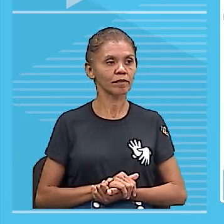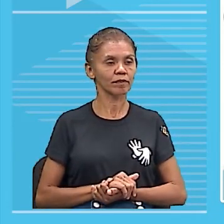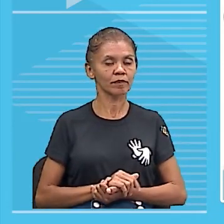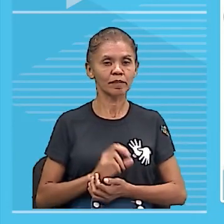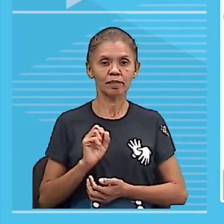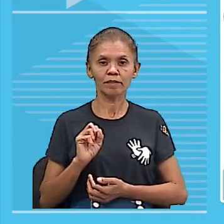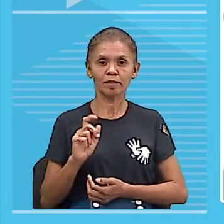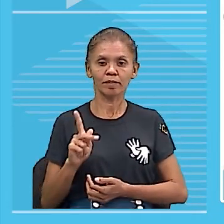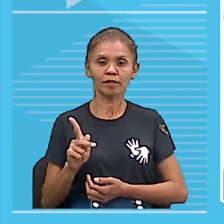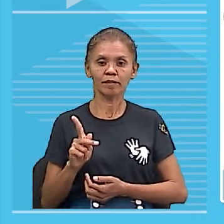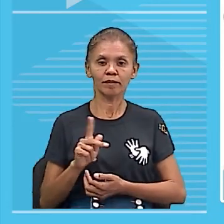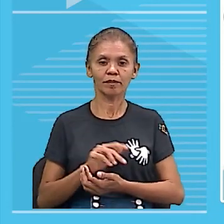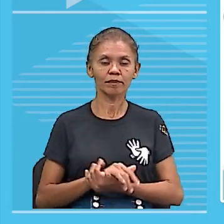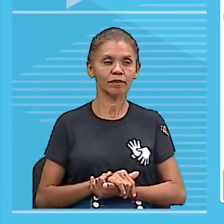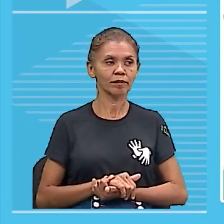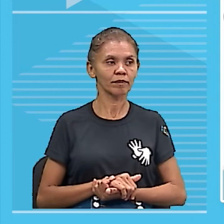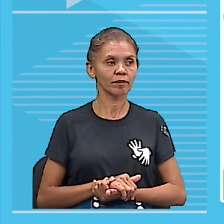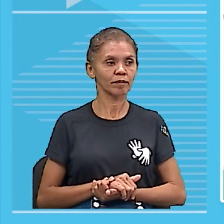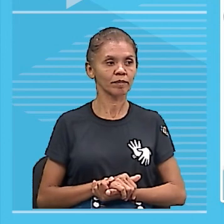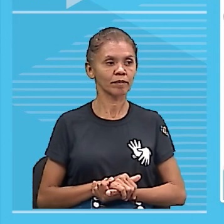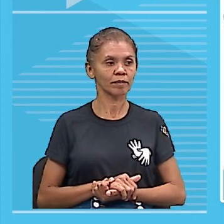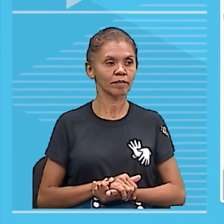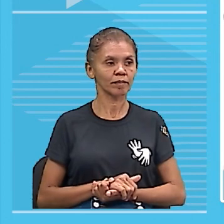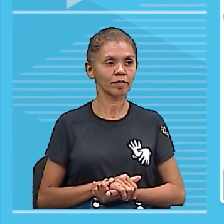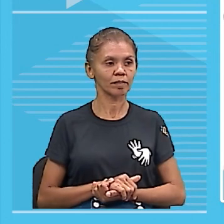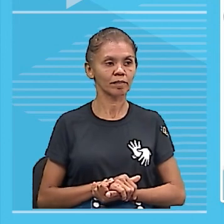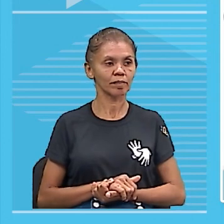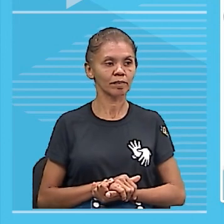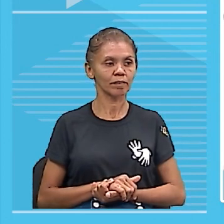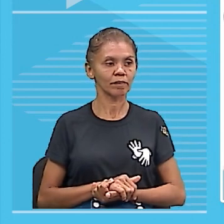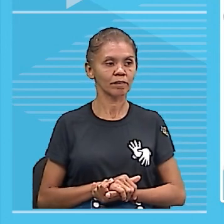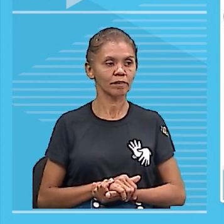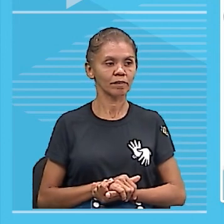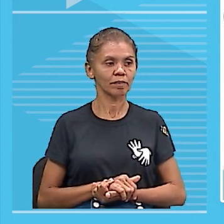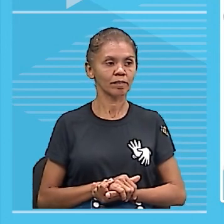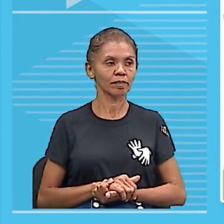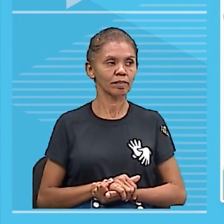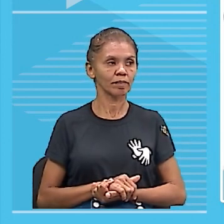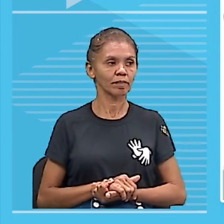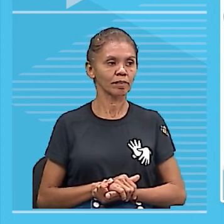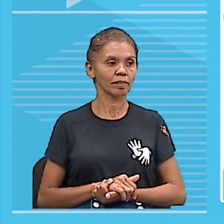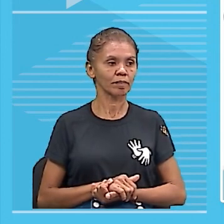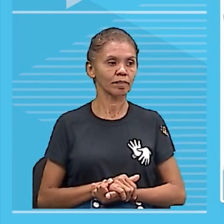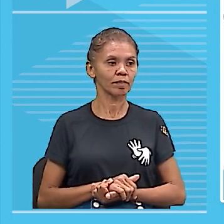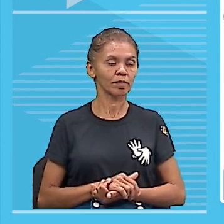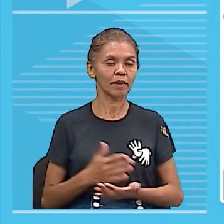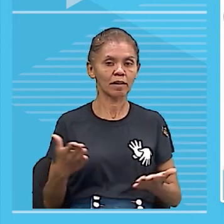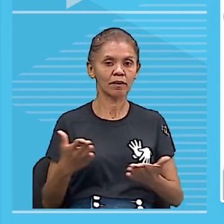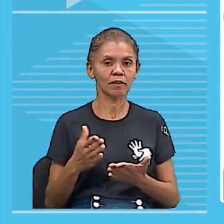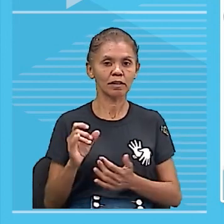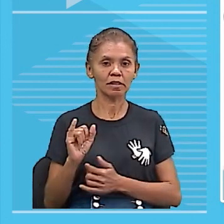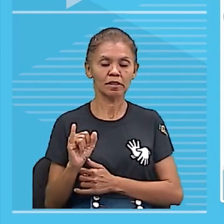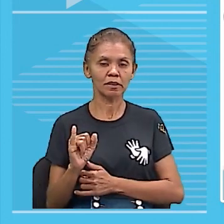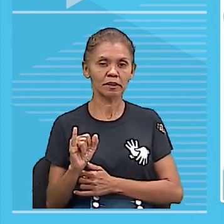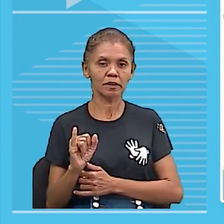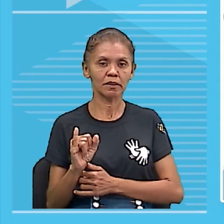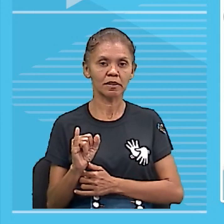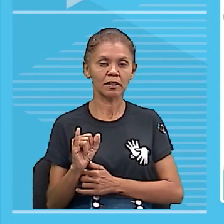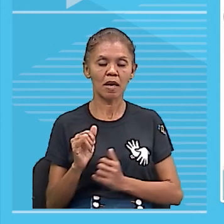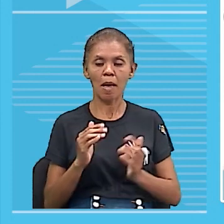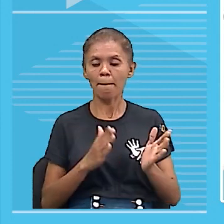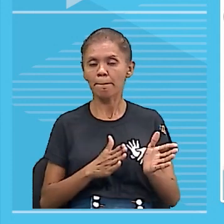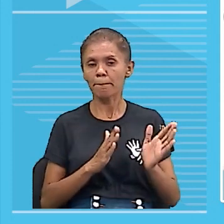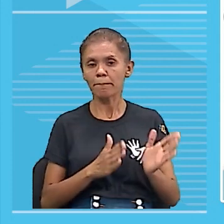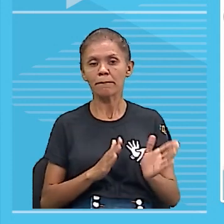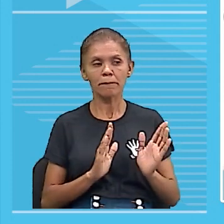Oi ok E agora se eu for para paralela eu vou observar o seguinte a